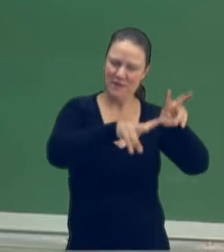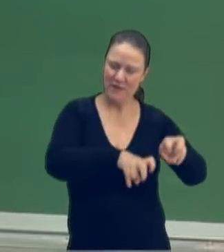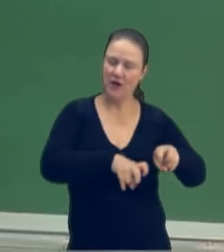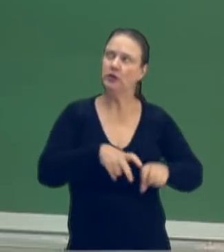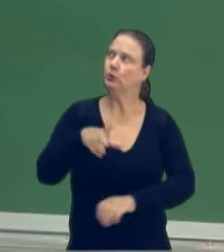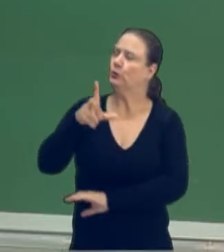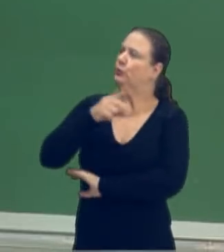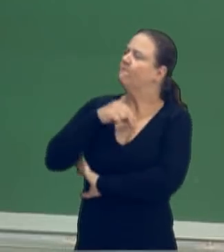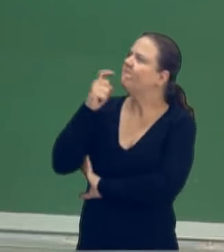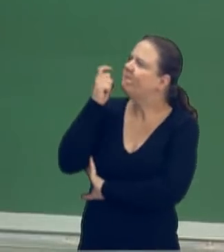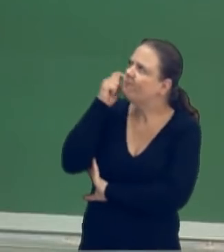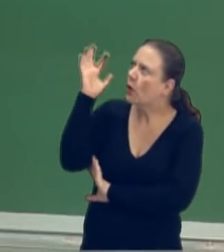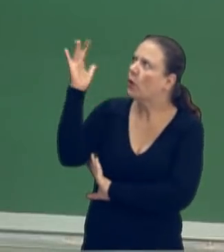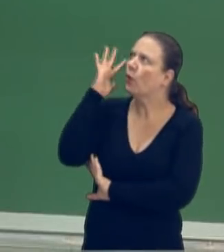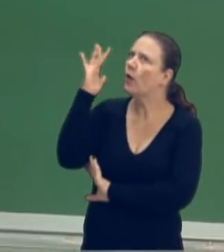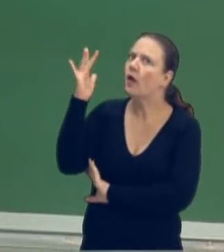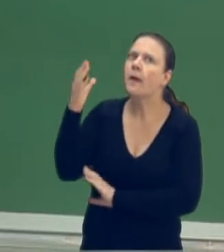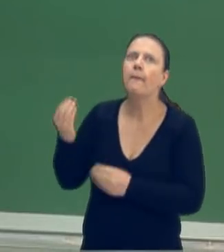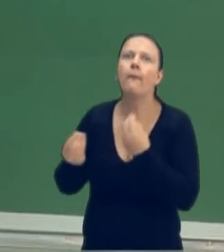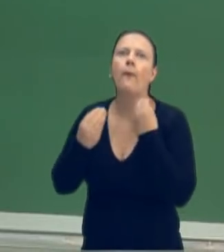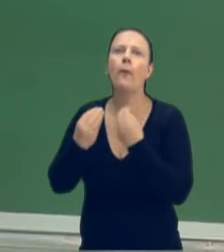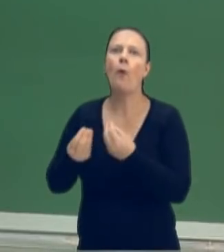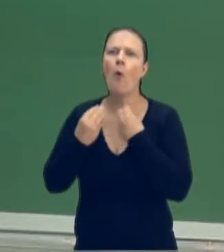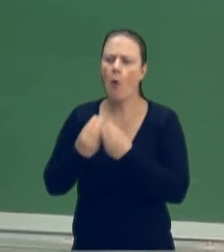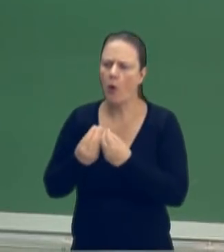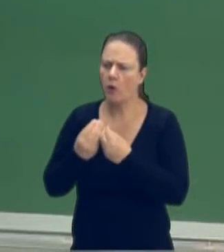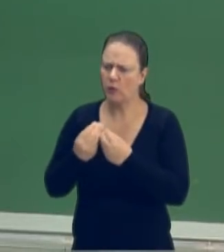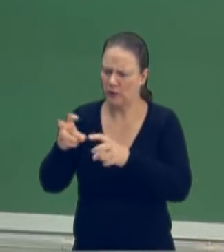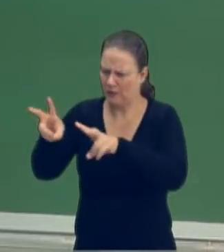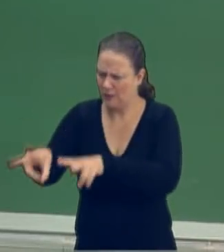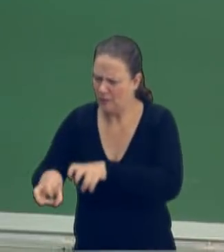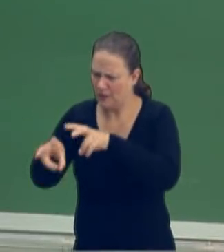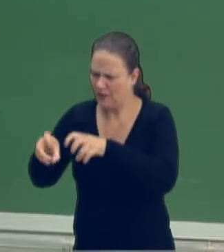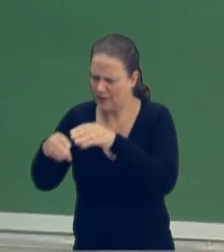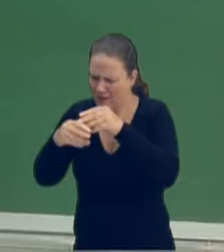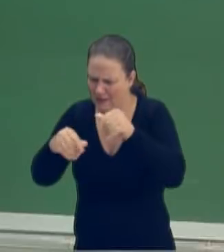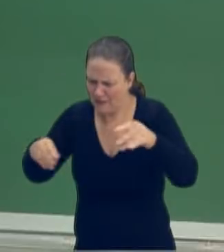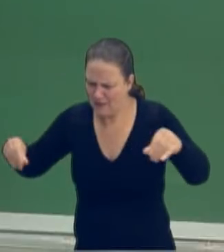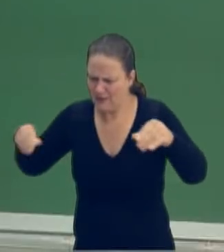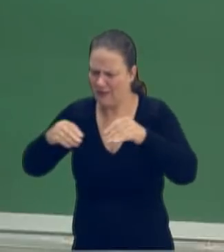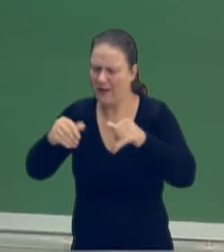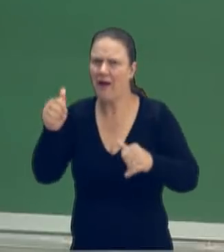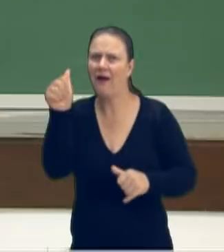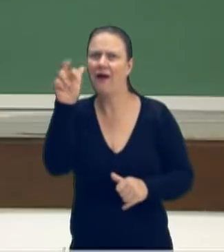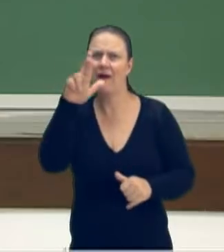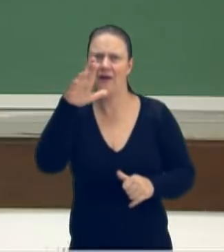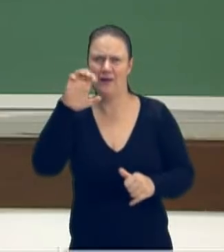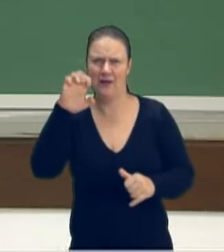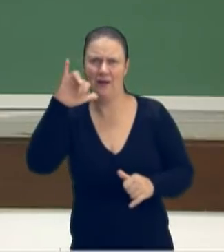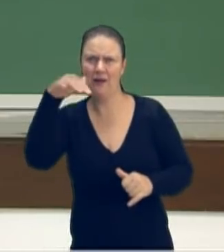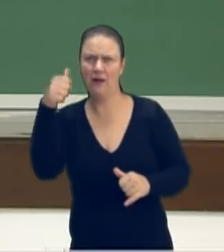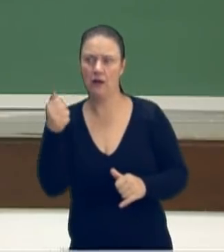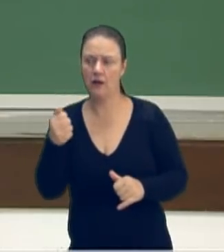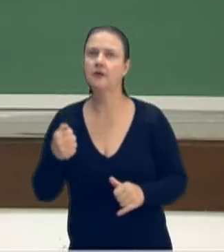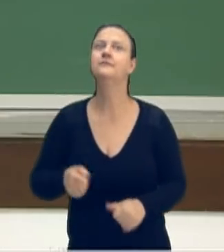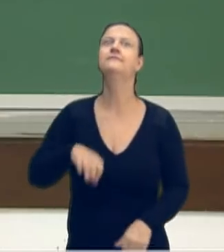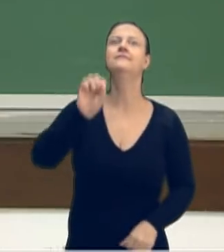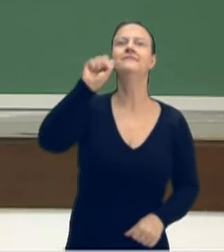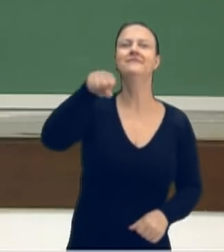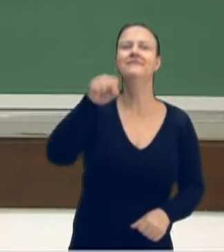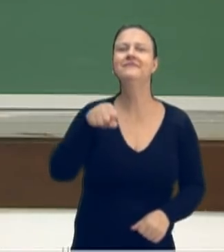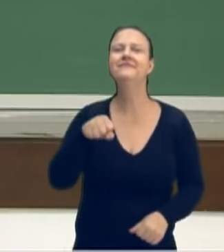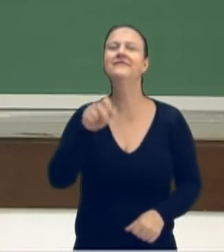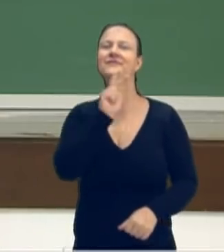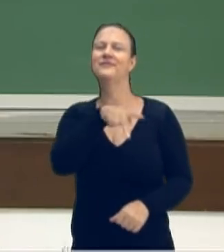Egito Antigo eles plantavam na areia, porque é do lado do deserto do Saara. Sim, meus amigos, é isso que o professor Roberto vai trazer